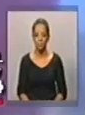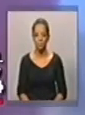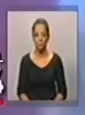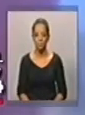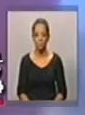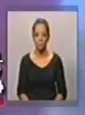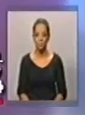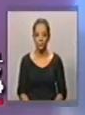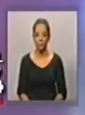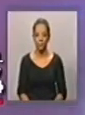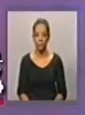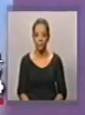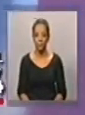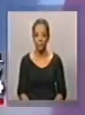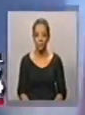tentar estar com as mãos.